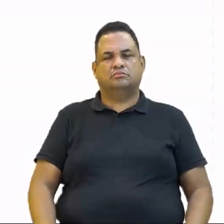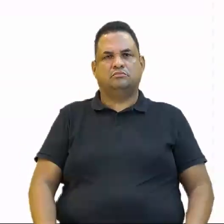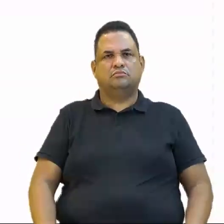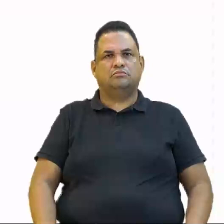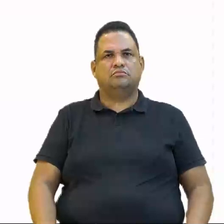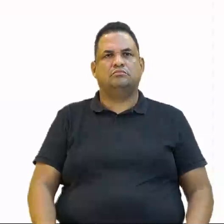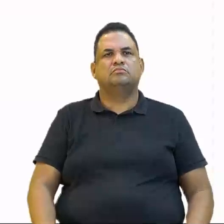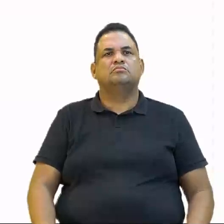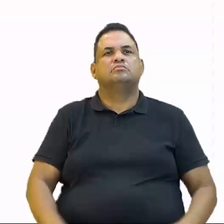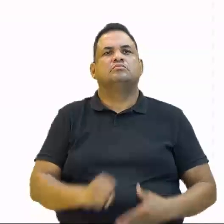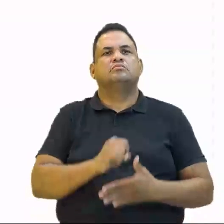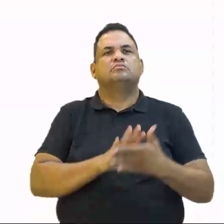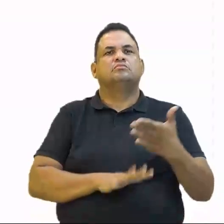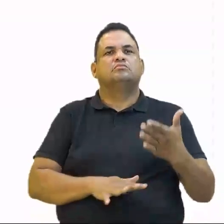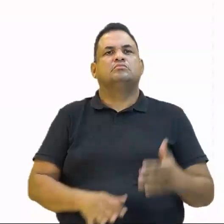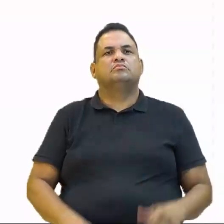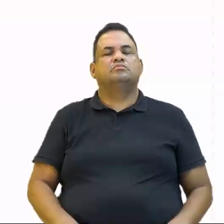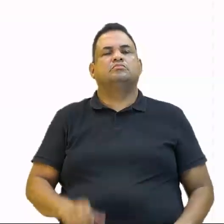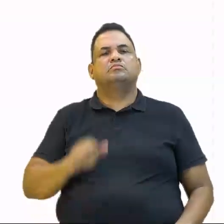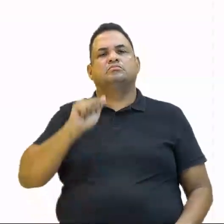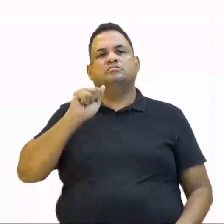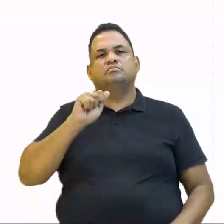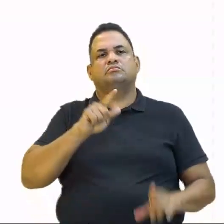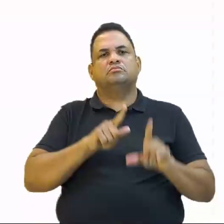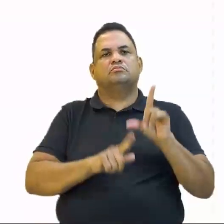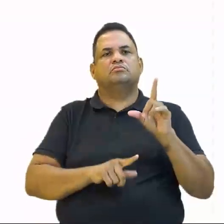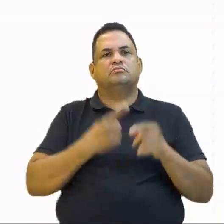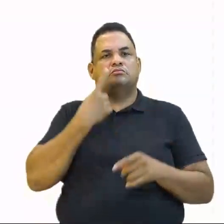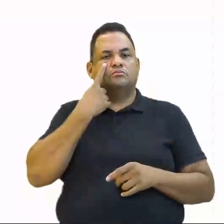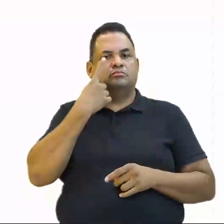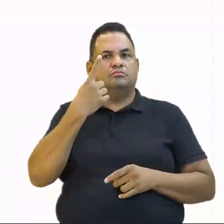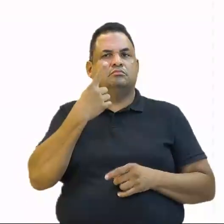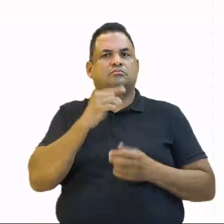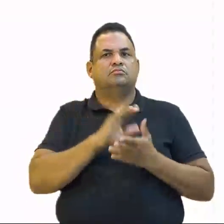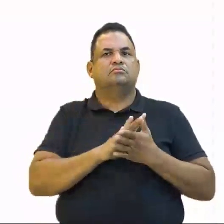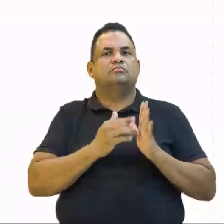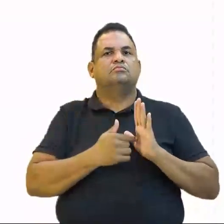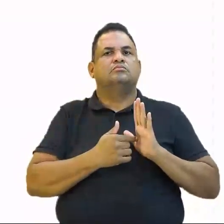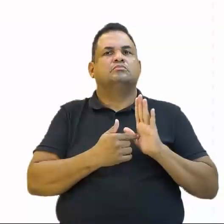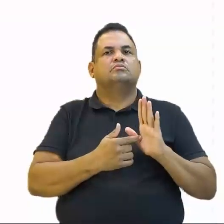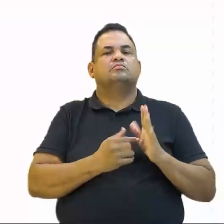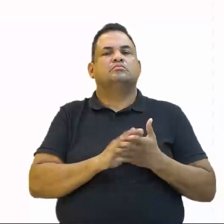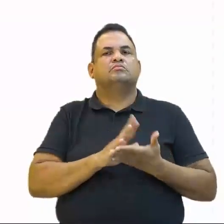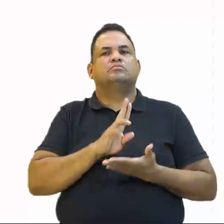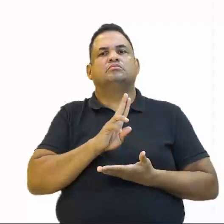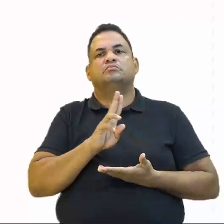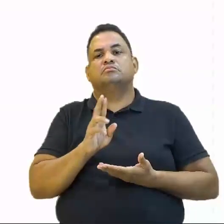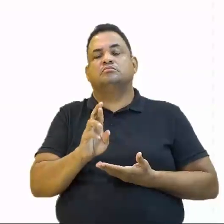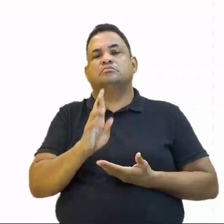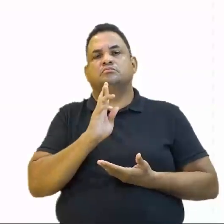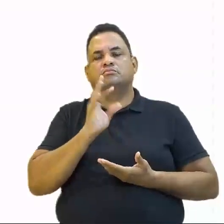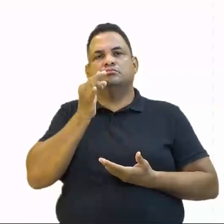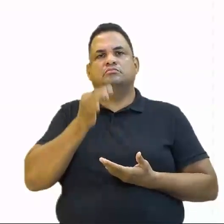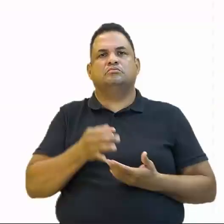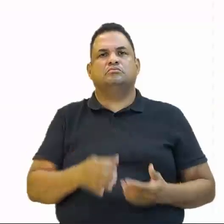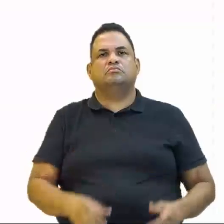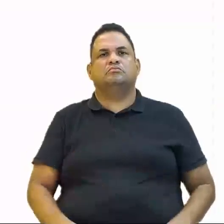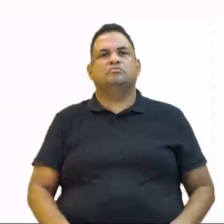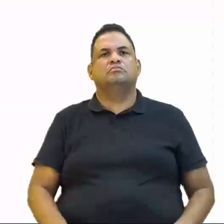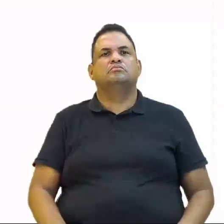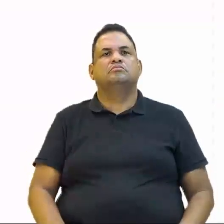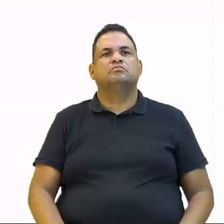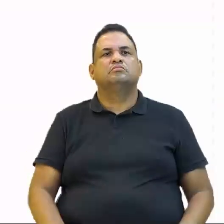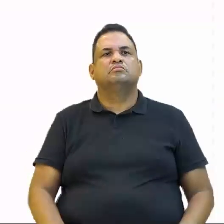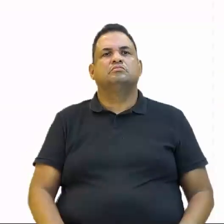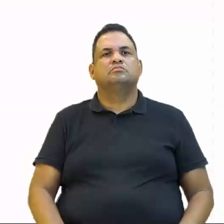na nossa alternativa de letra A para ver se ela traz a nossa resposta correta.